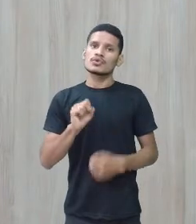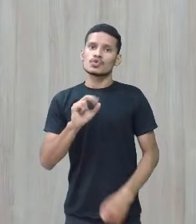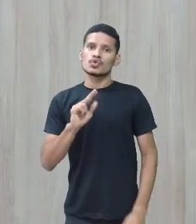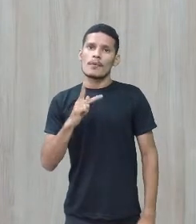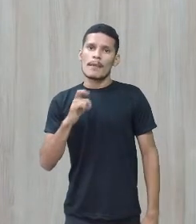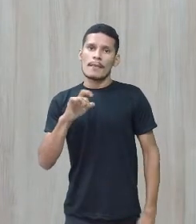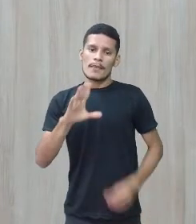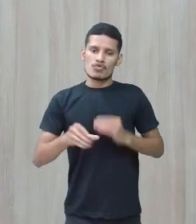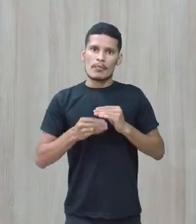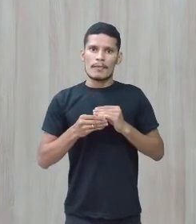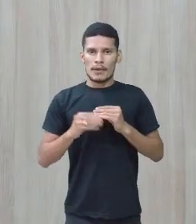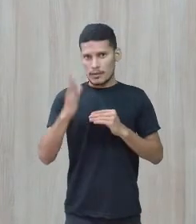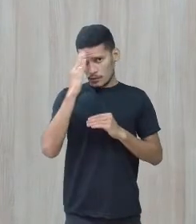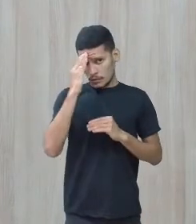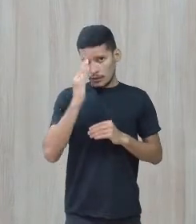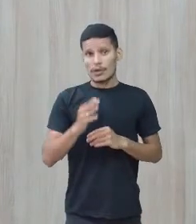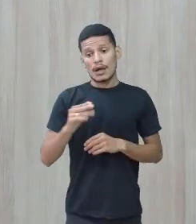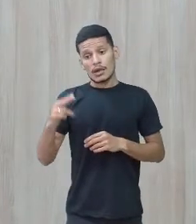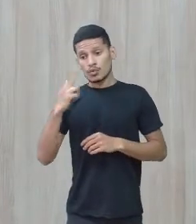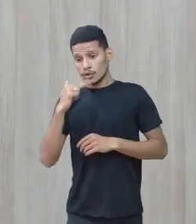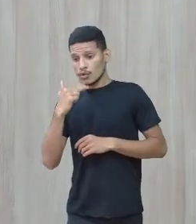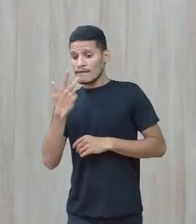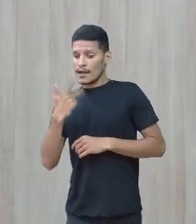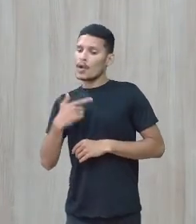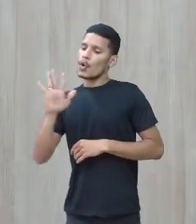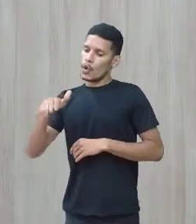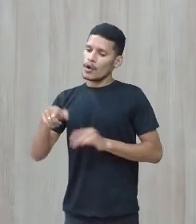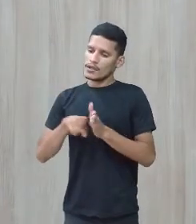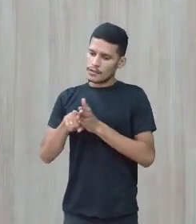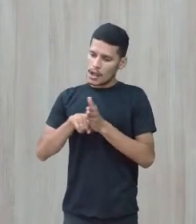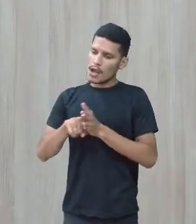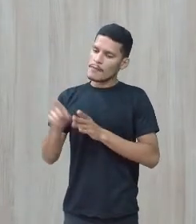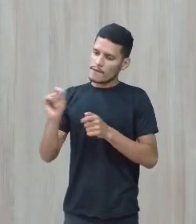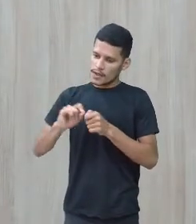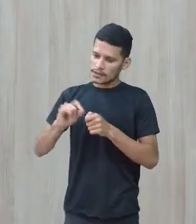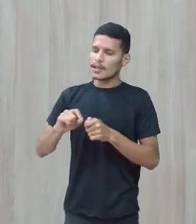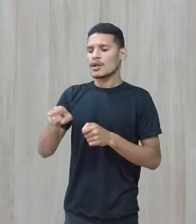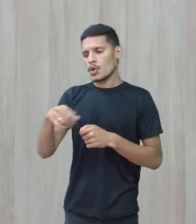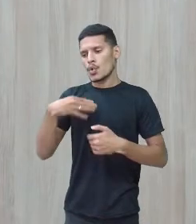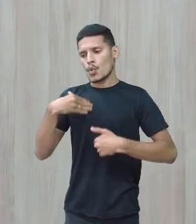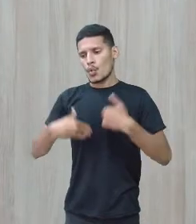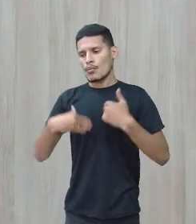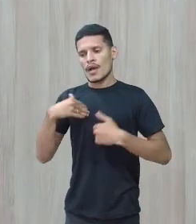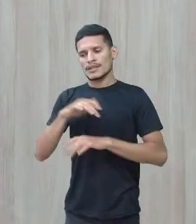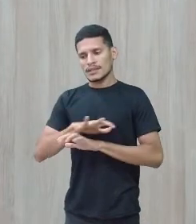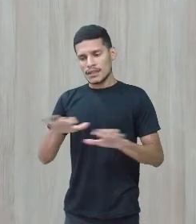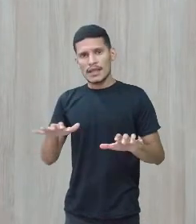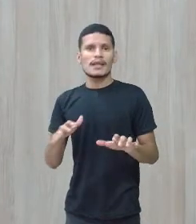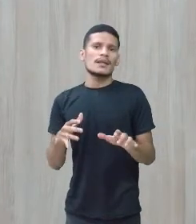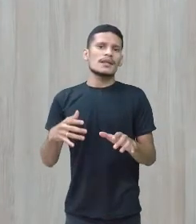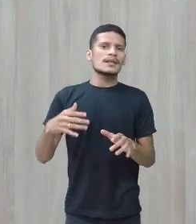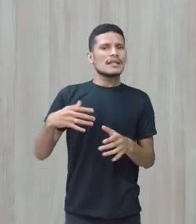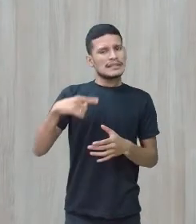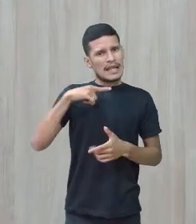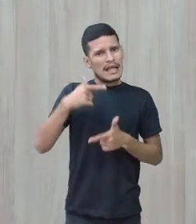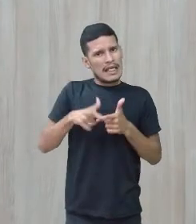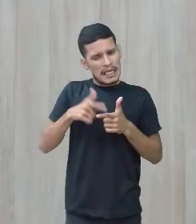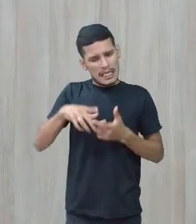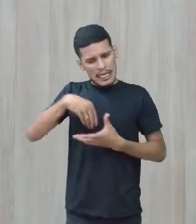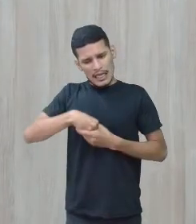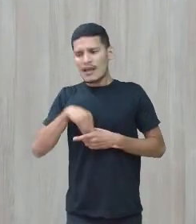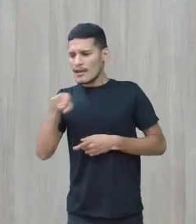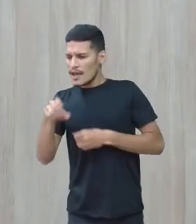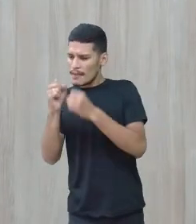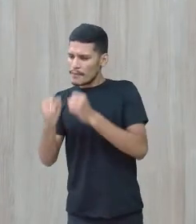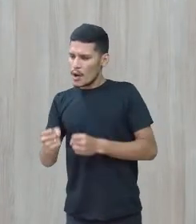aí uma nutricionista vai dizer, olha, vamos fazer os exames, seu corpo está assim, seu rim está assim, seu fígado está assim, você pode tomar